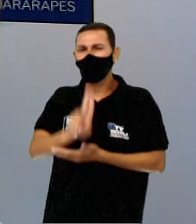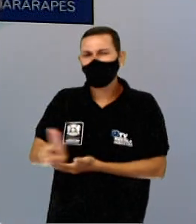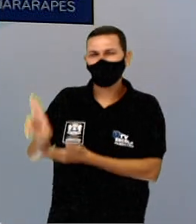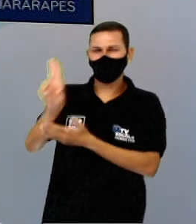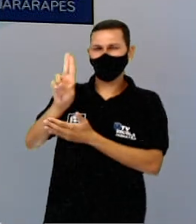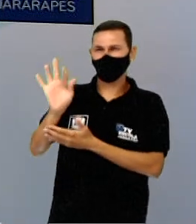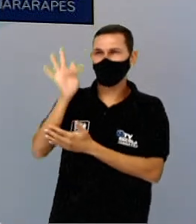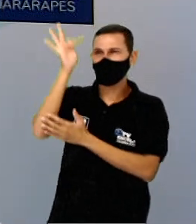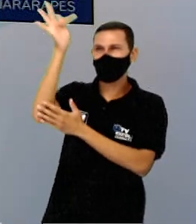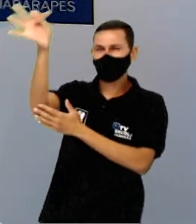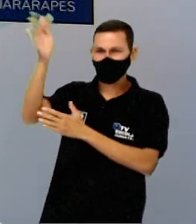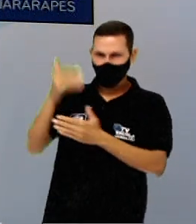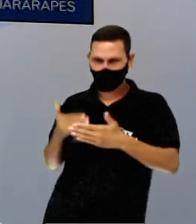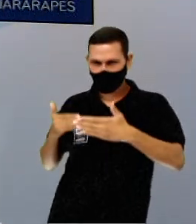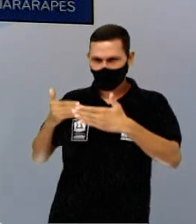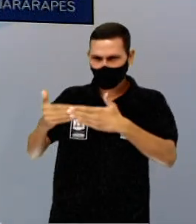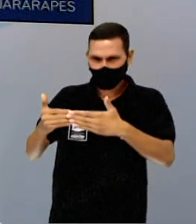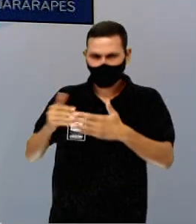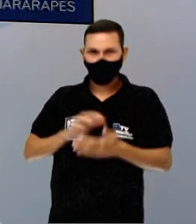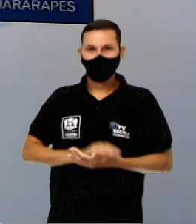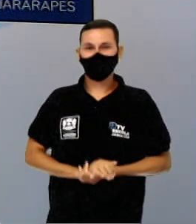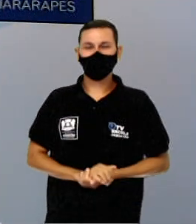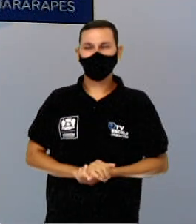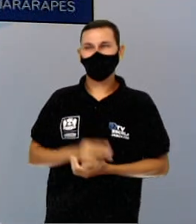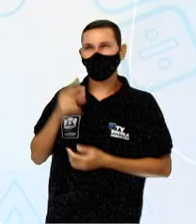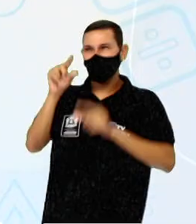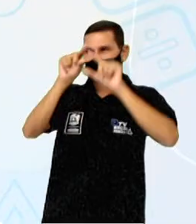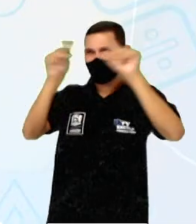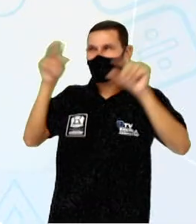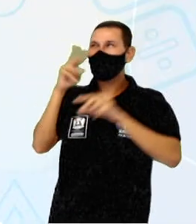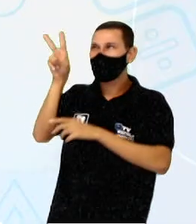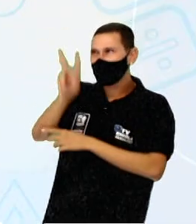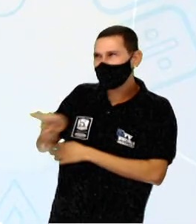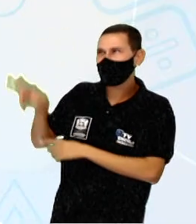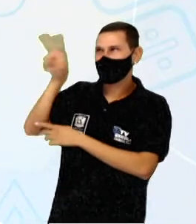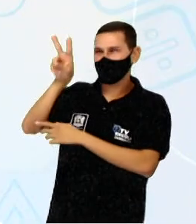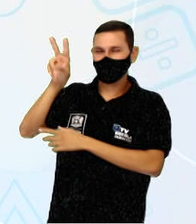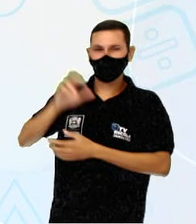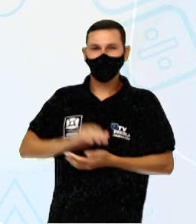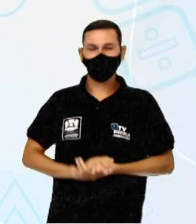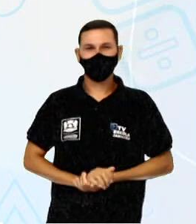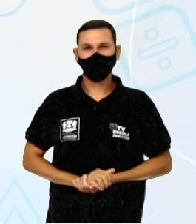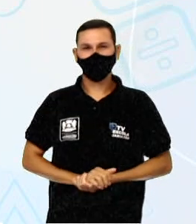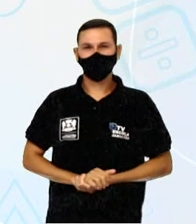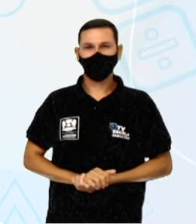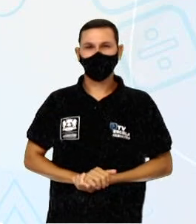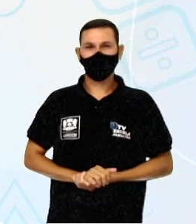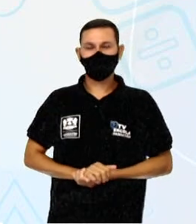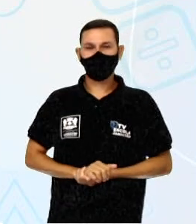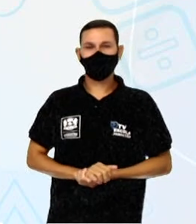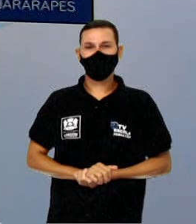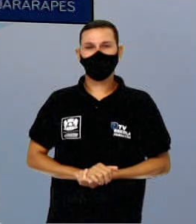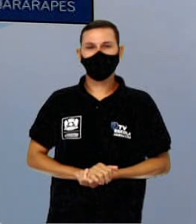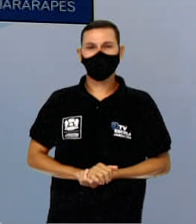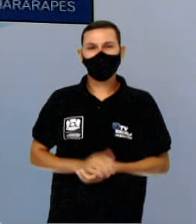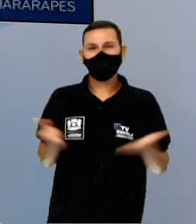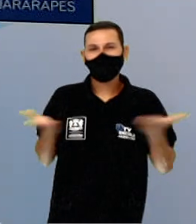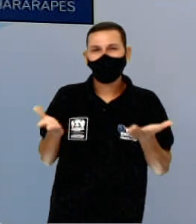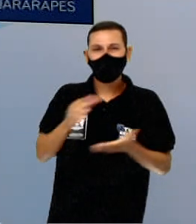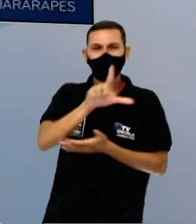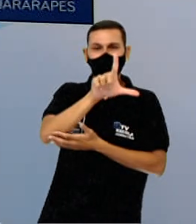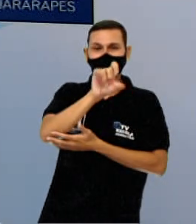o futuro imediato Oi Lisa is going to travel to Paris in November nesse caso aqui ó